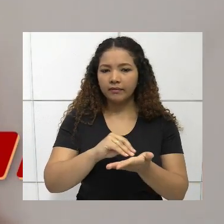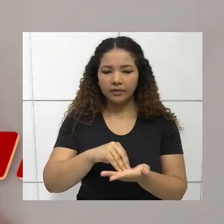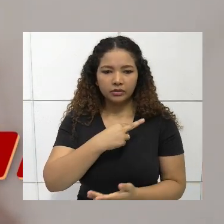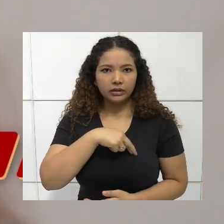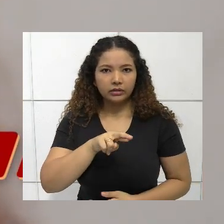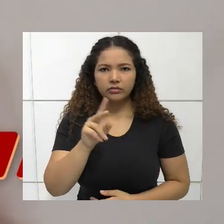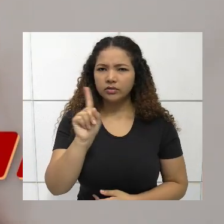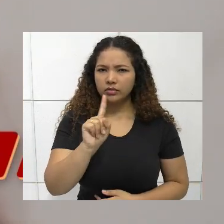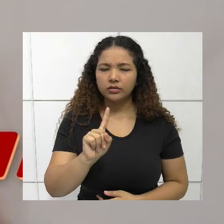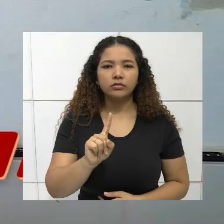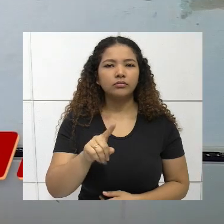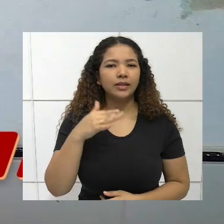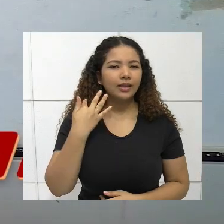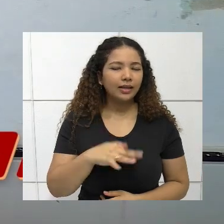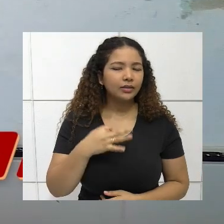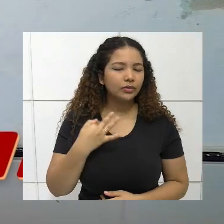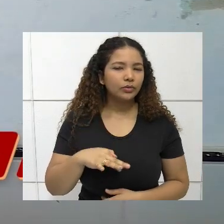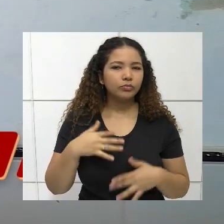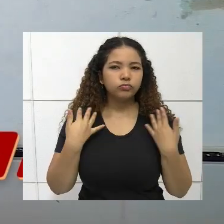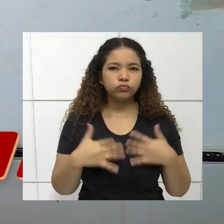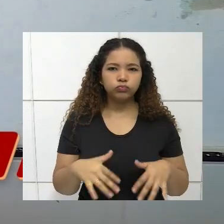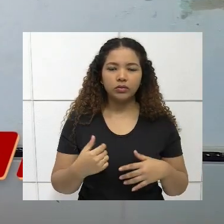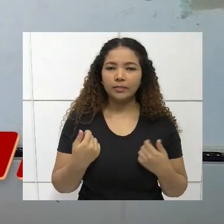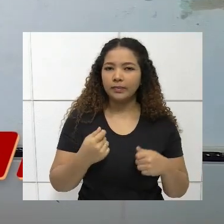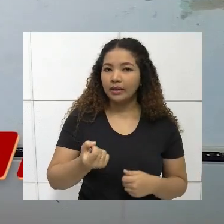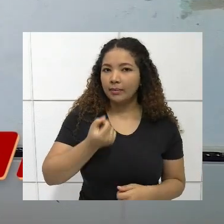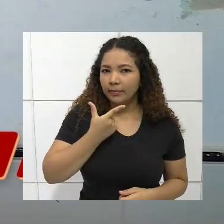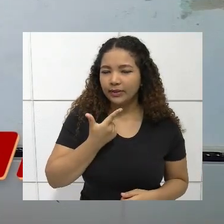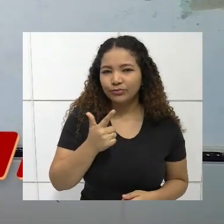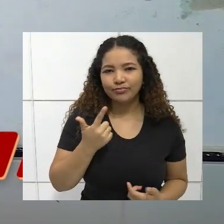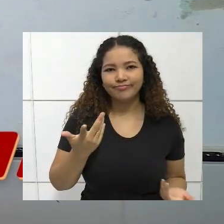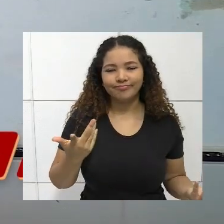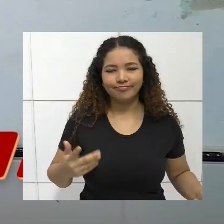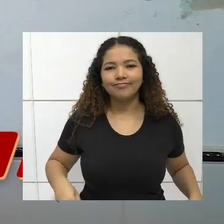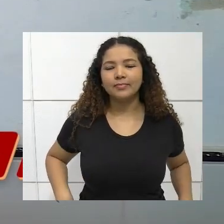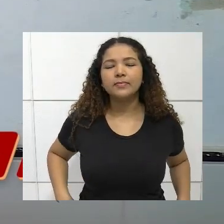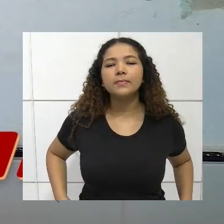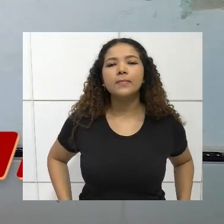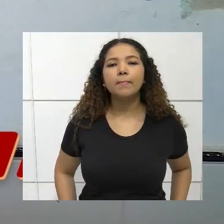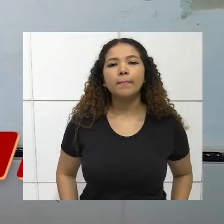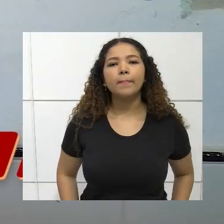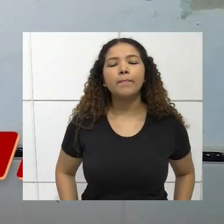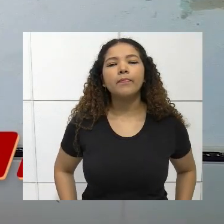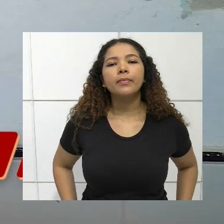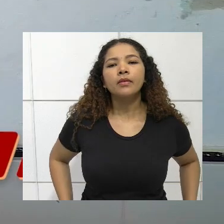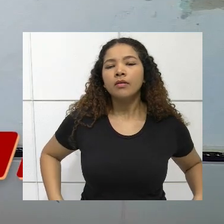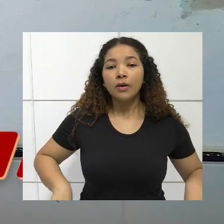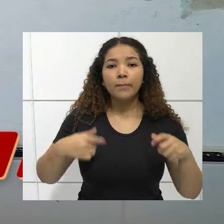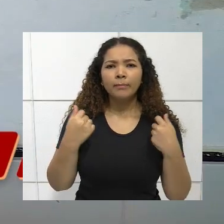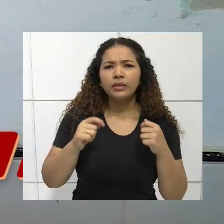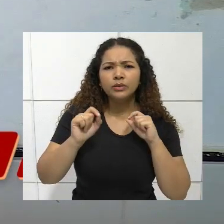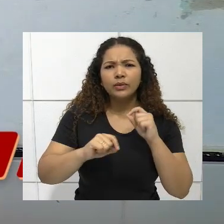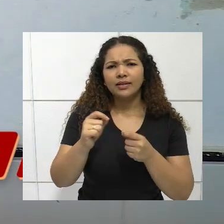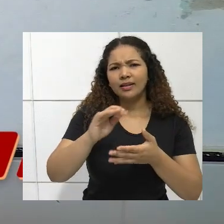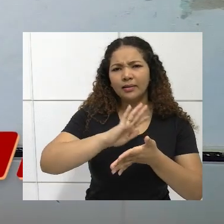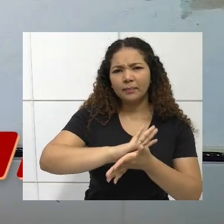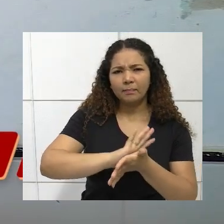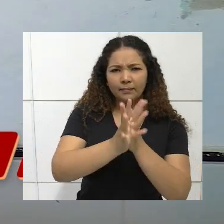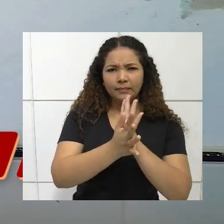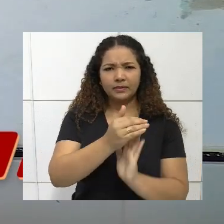remédio não cura. O que a gente precisa é tirar um pouco do preconceito e daquela fala